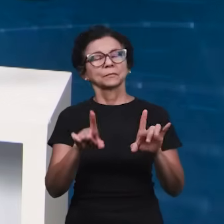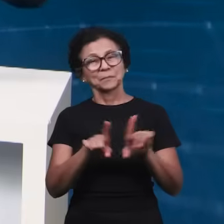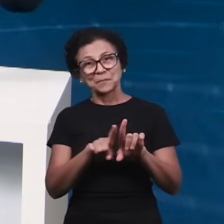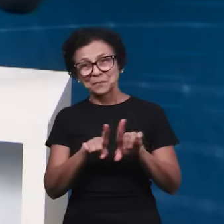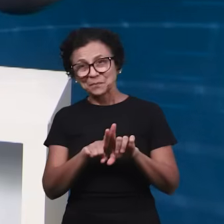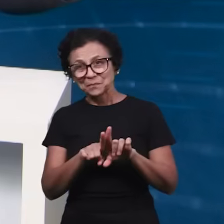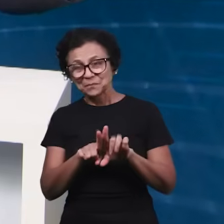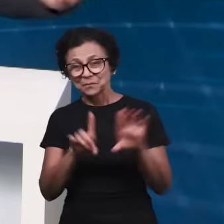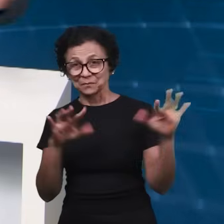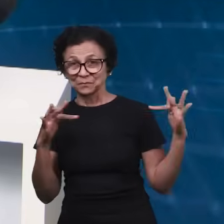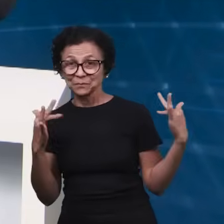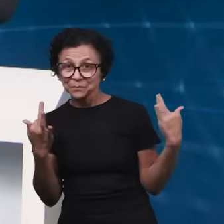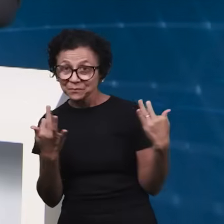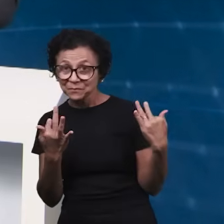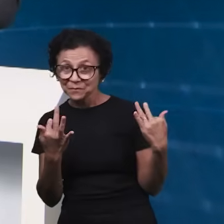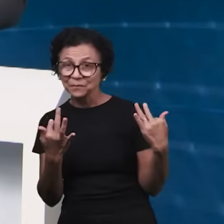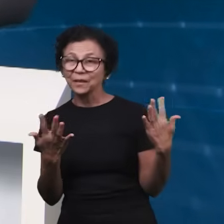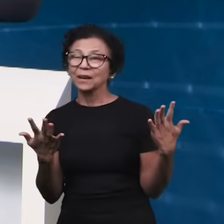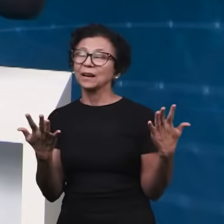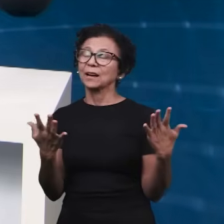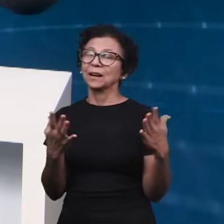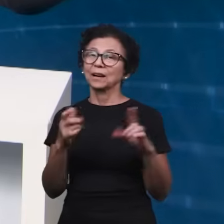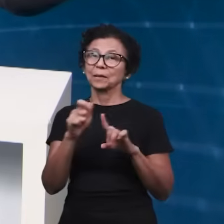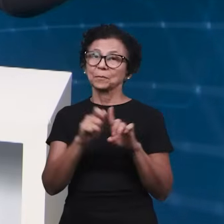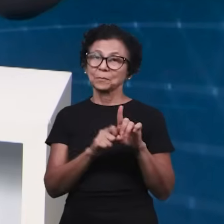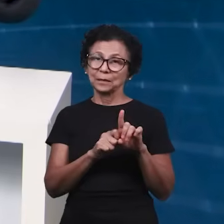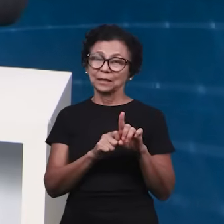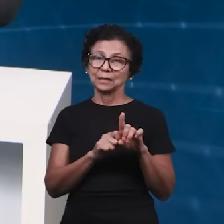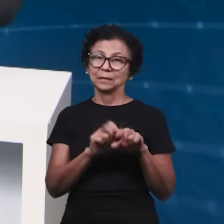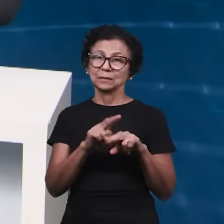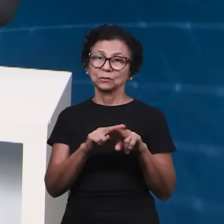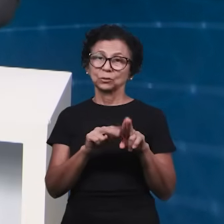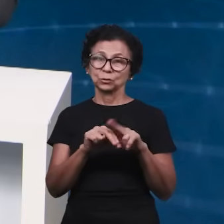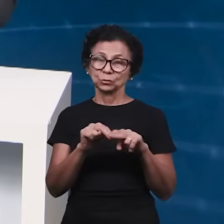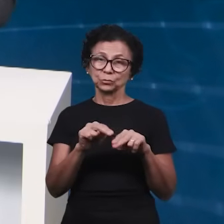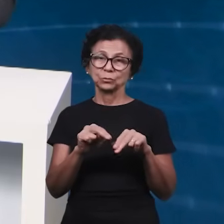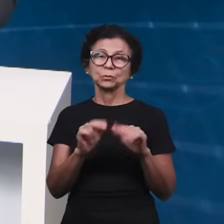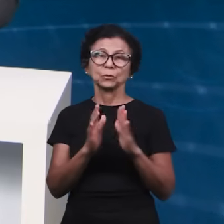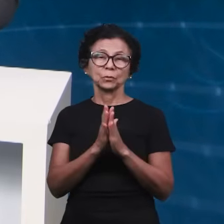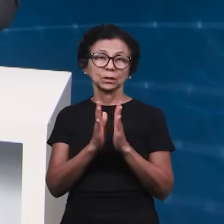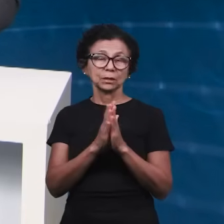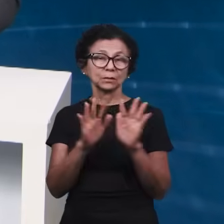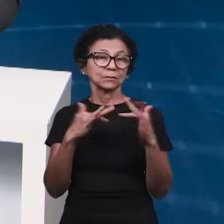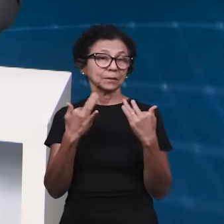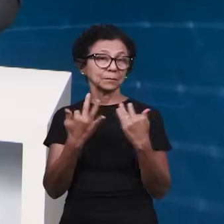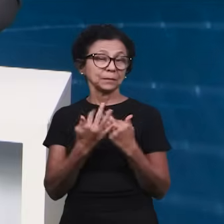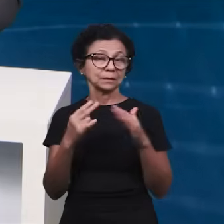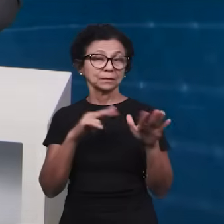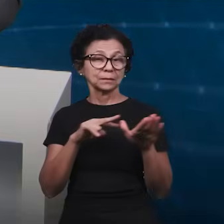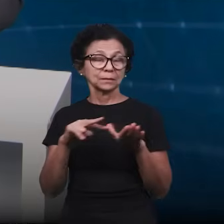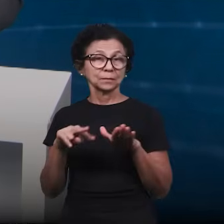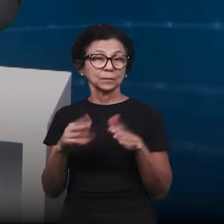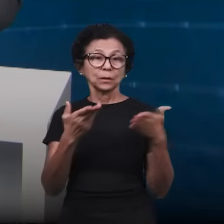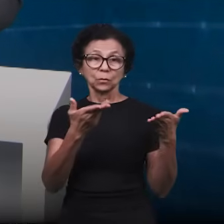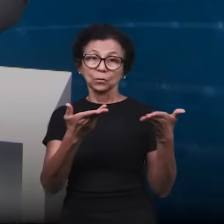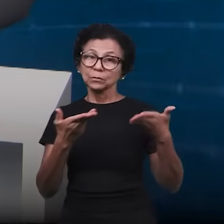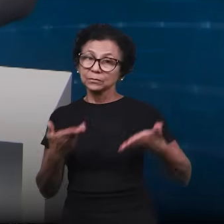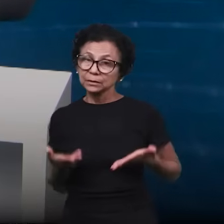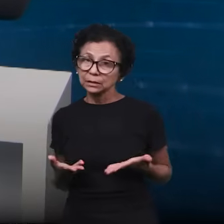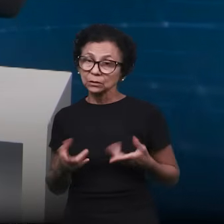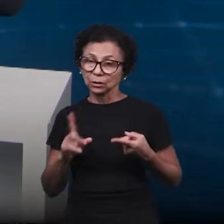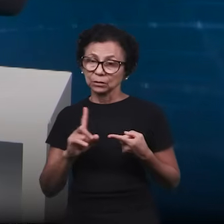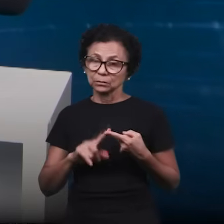sim, falando em família, nós estamos aí durante todo esse mês orando pelos nossos familiares. E é a semana de convites, hein?